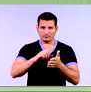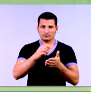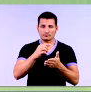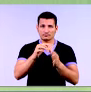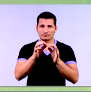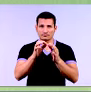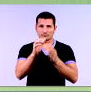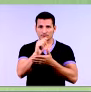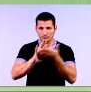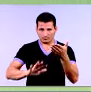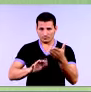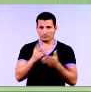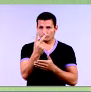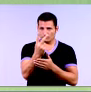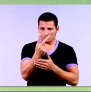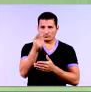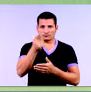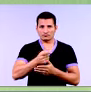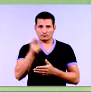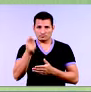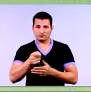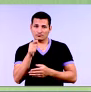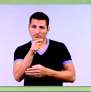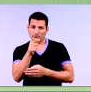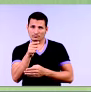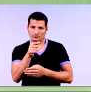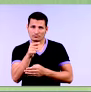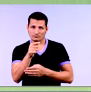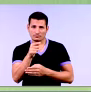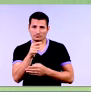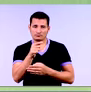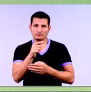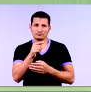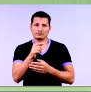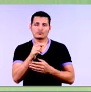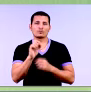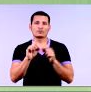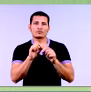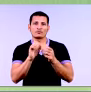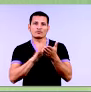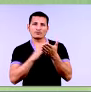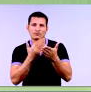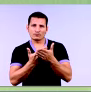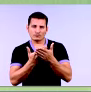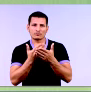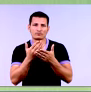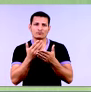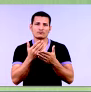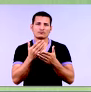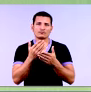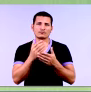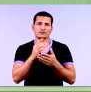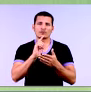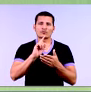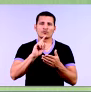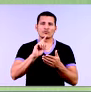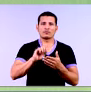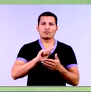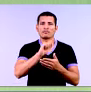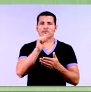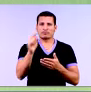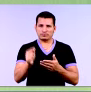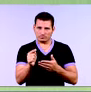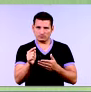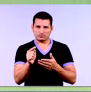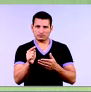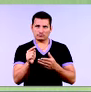barras. Essas barras indicam para o compilador, para o interpretador, de que tudo que está após ela, todo o texto que está